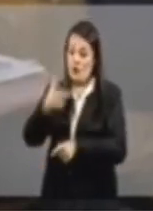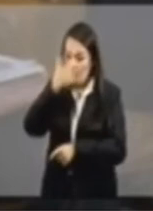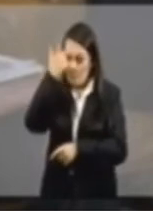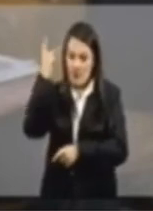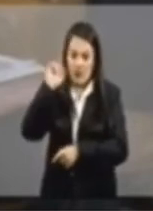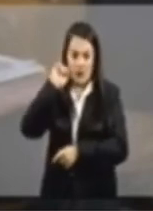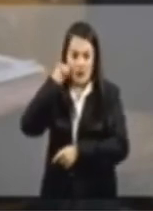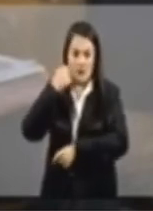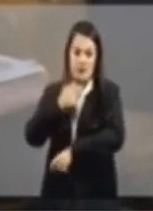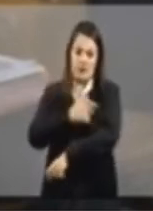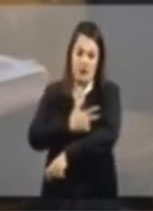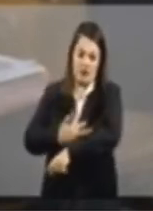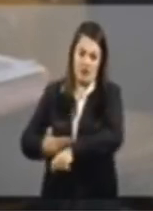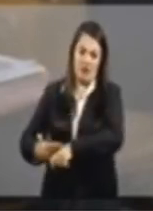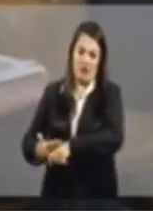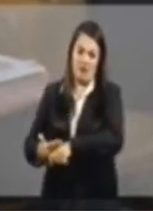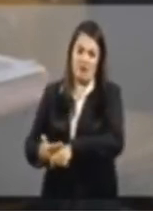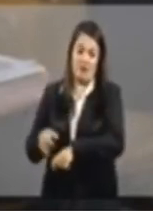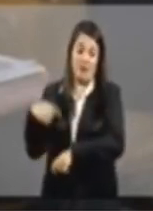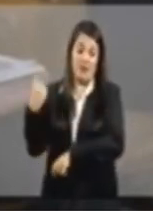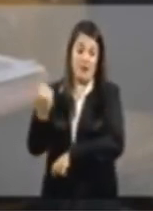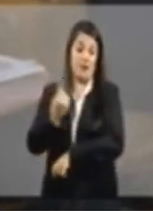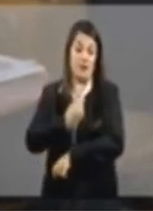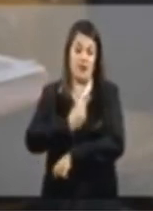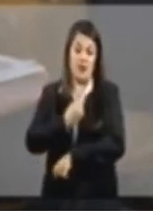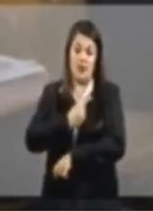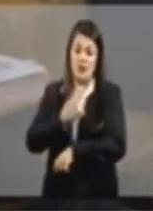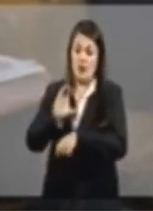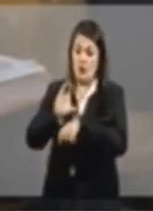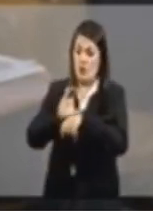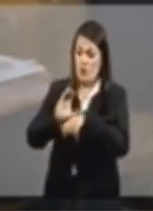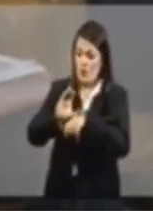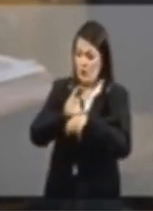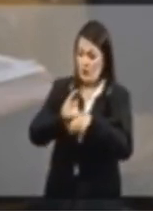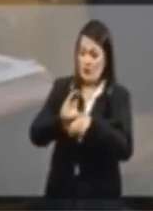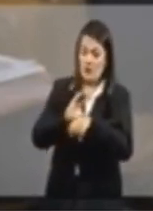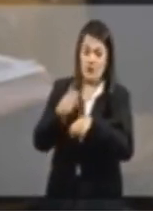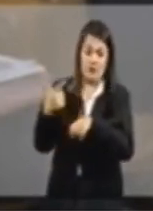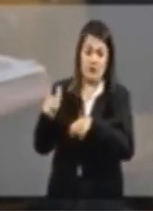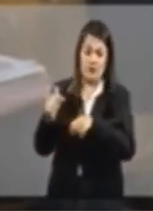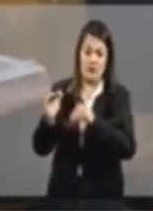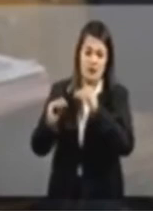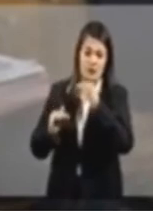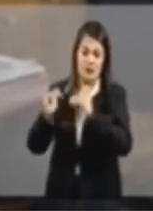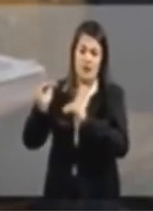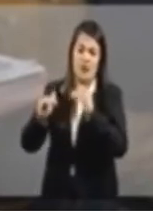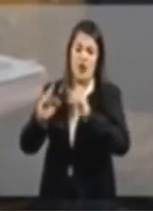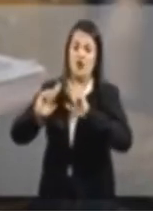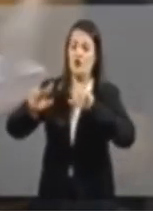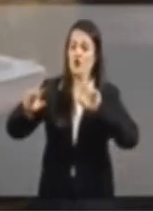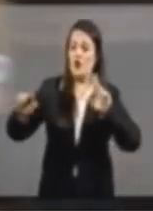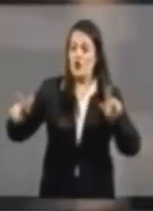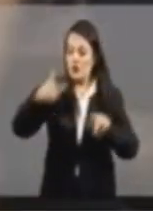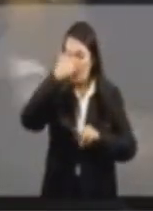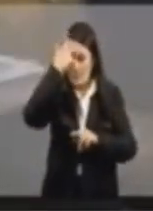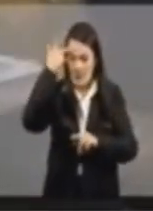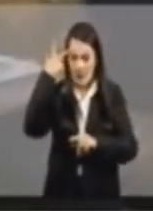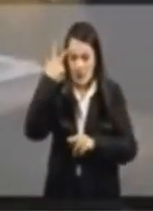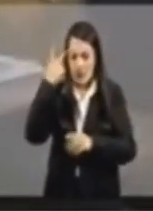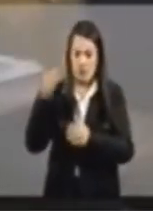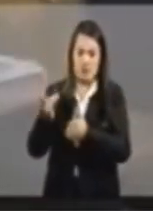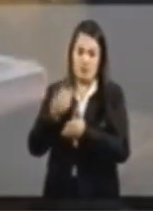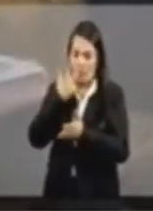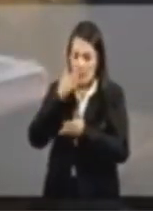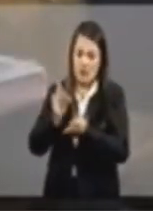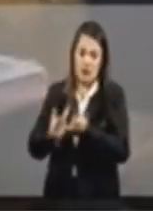nossa constituição não permite a exclusão da sociedade nem a categorização ninguém como inimigo a ser silenciado